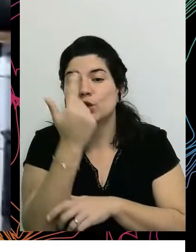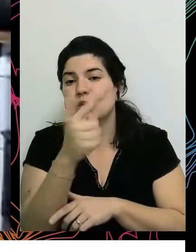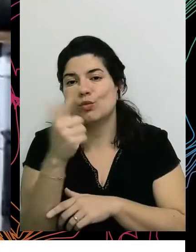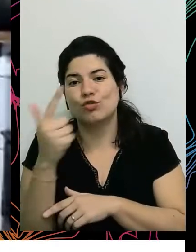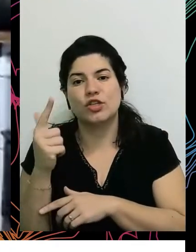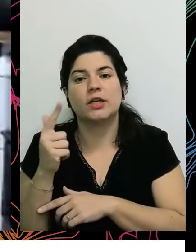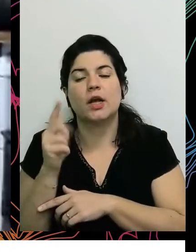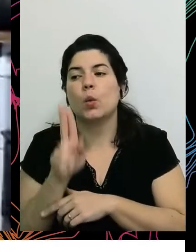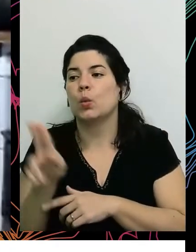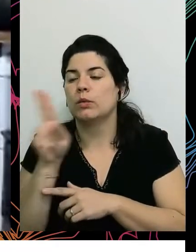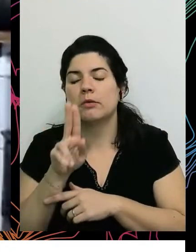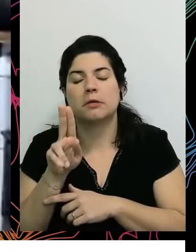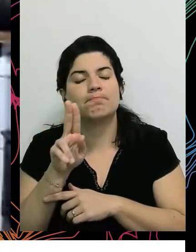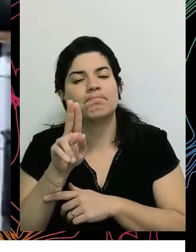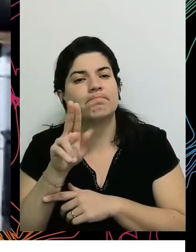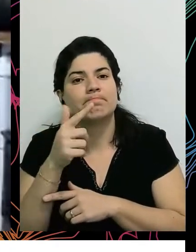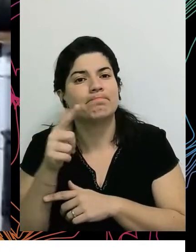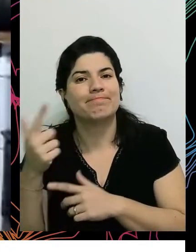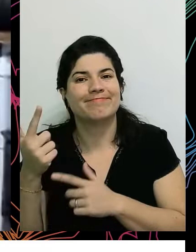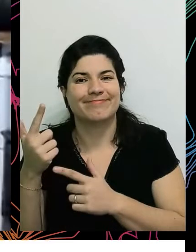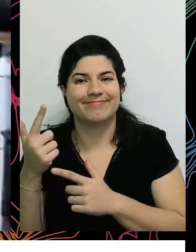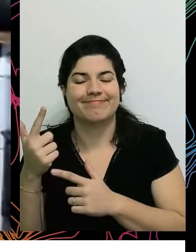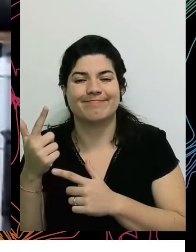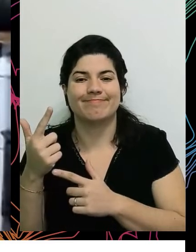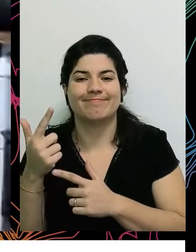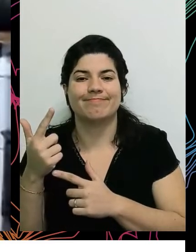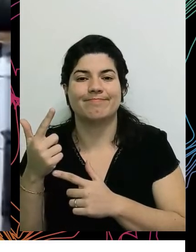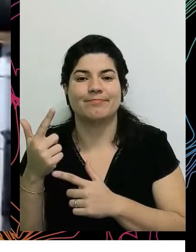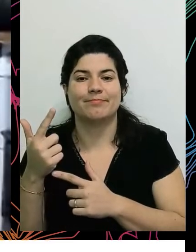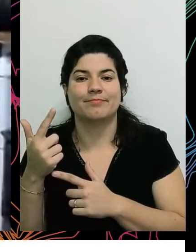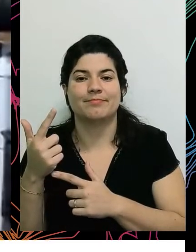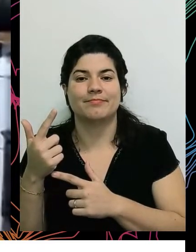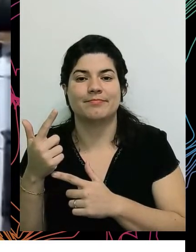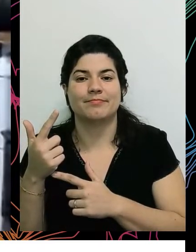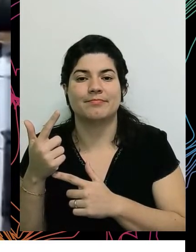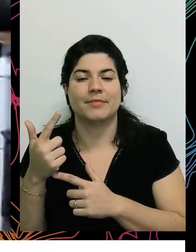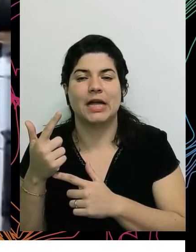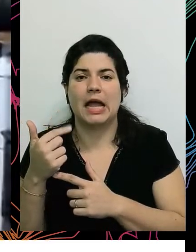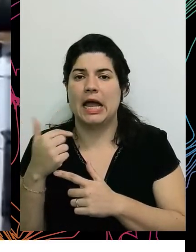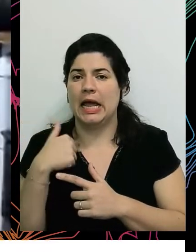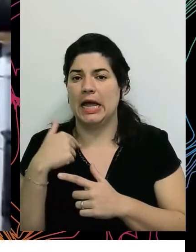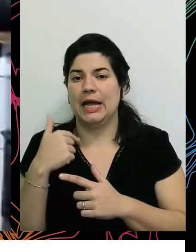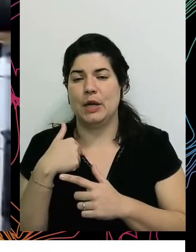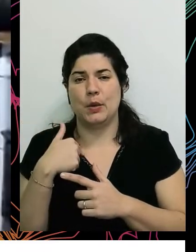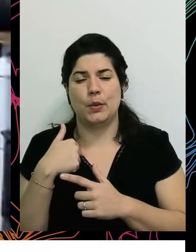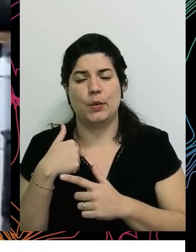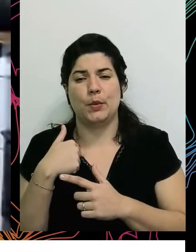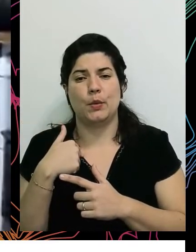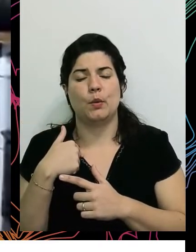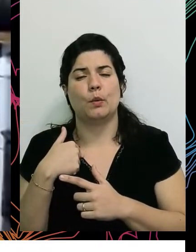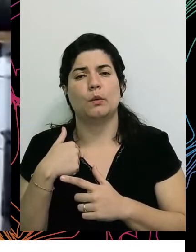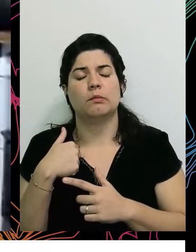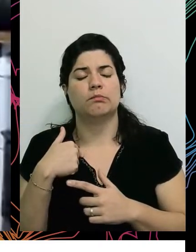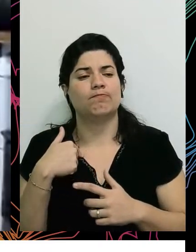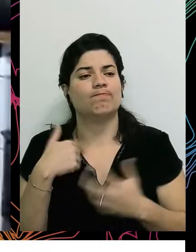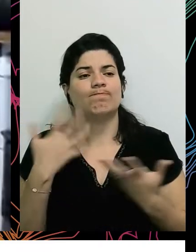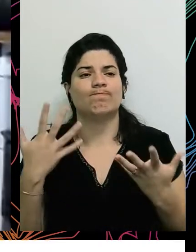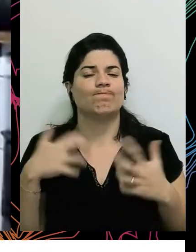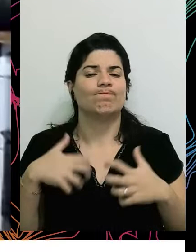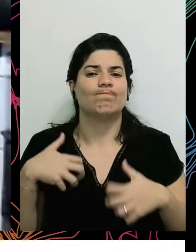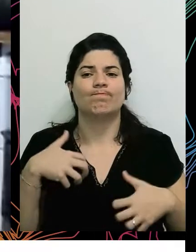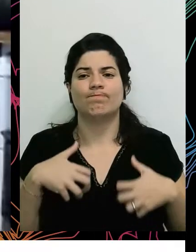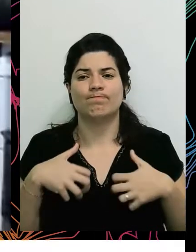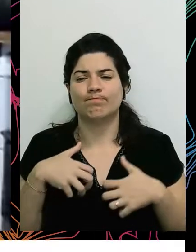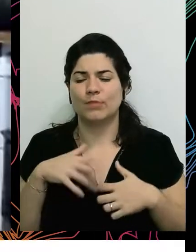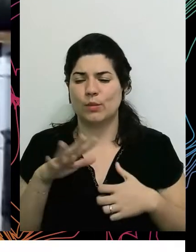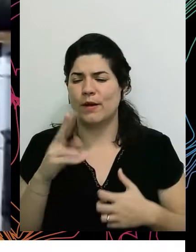uso. Bom, eu não me fiz muito de rogada, né? E eu fiquei coisa de uns 20